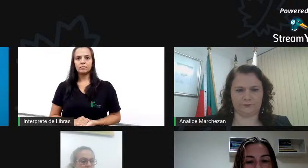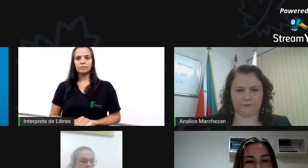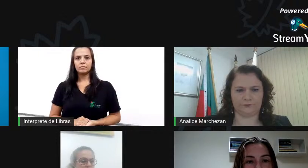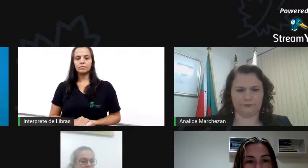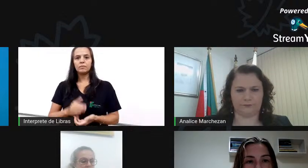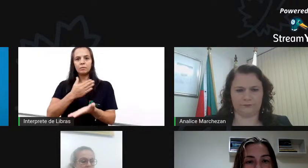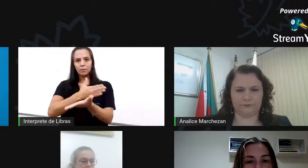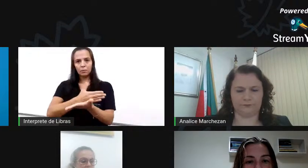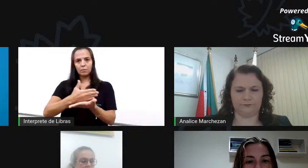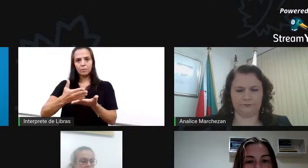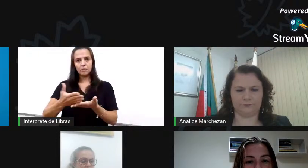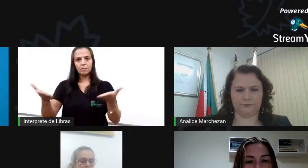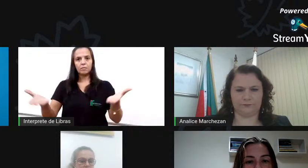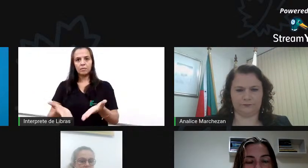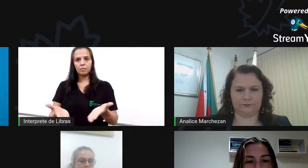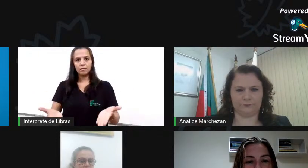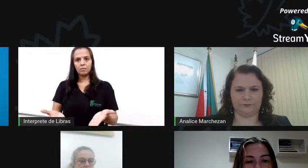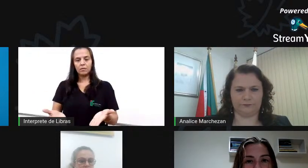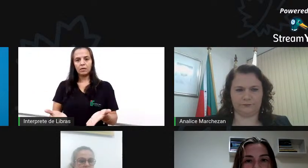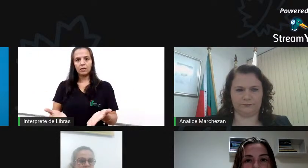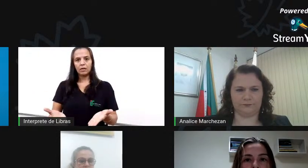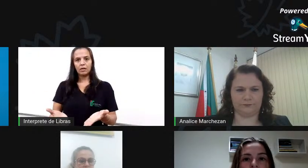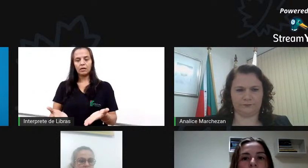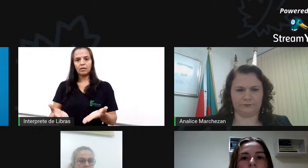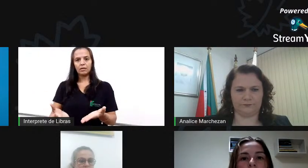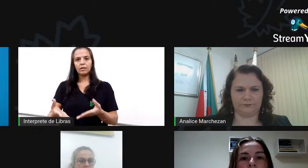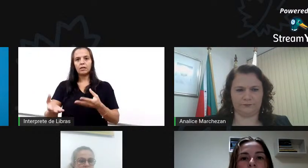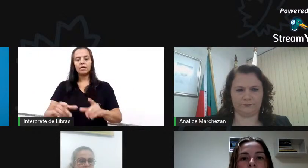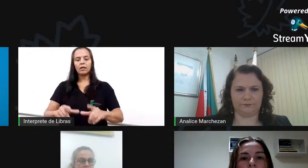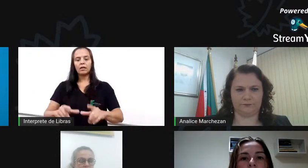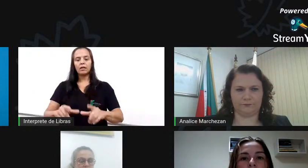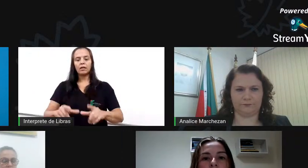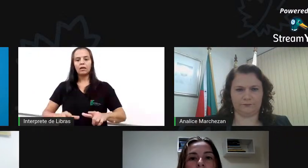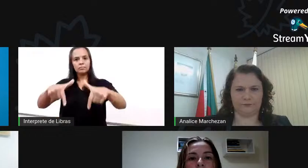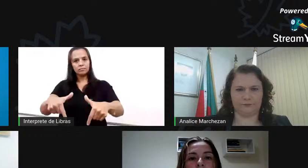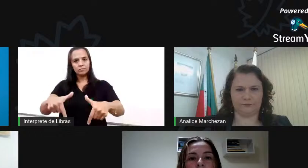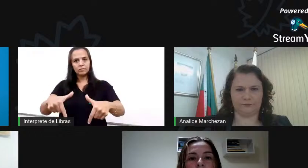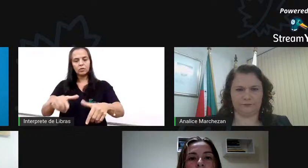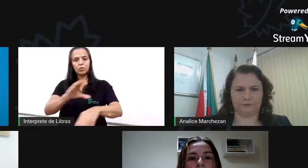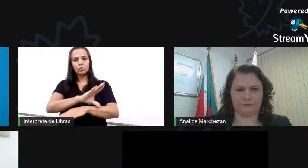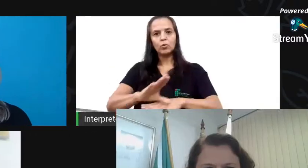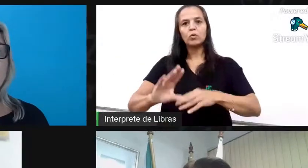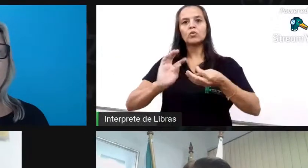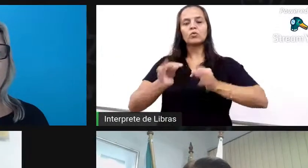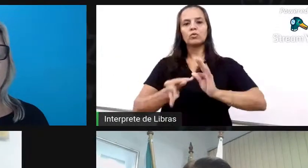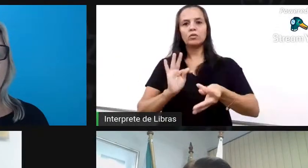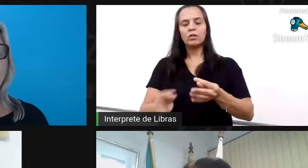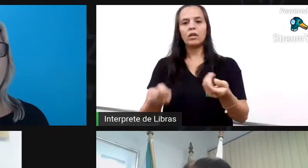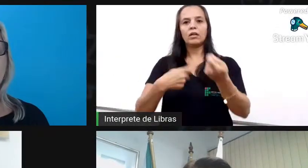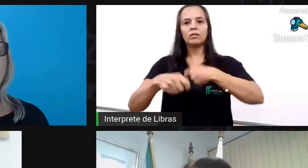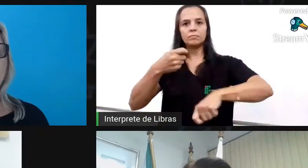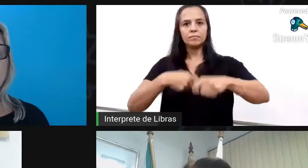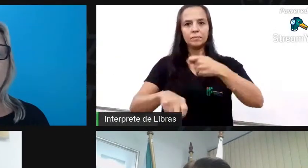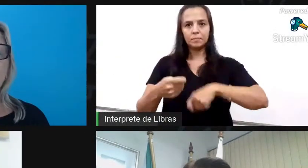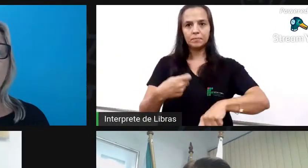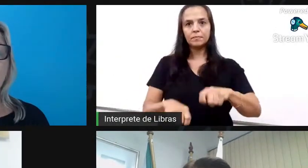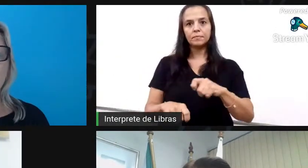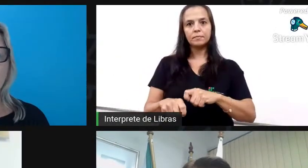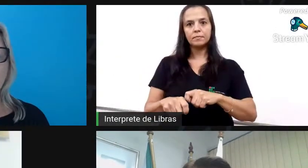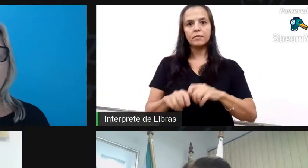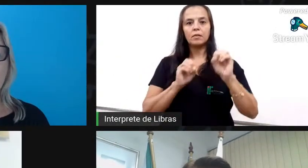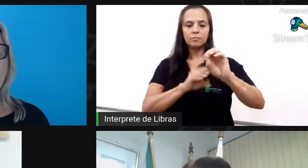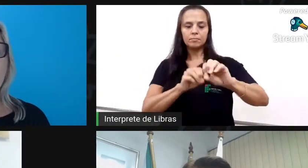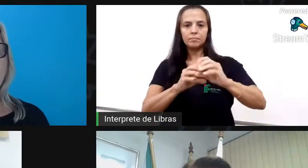Iniciamos agora a solenidade de diplomação do curso técnico em administração de ensino